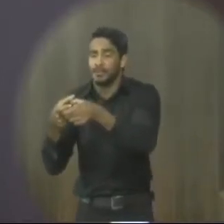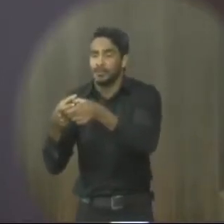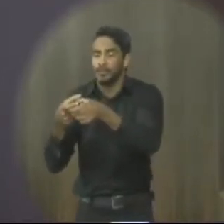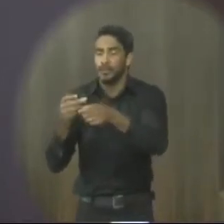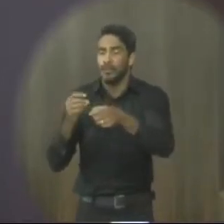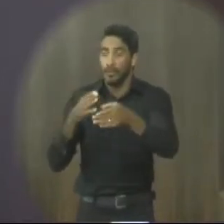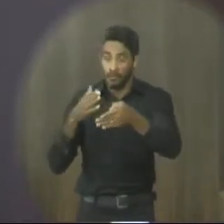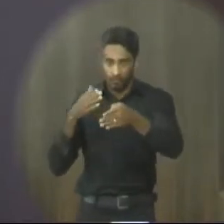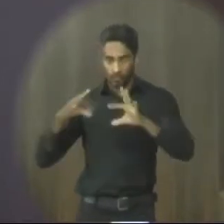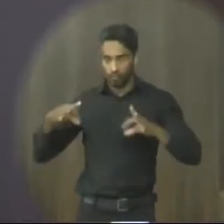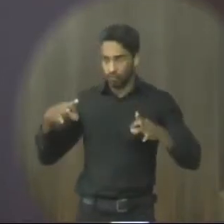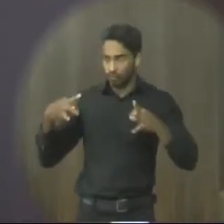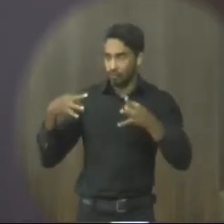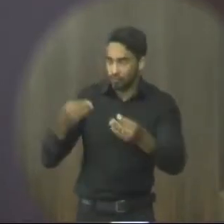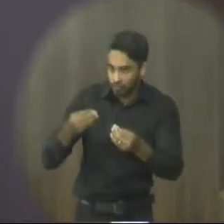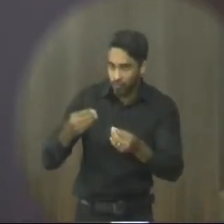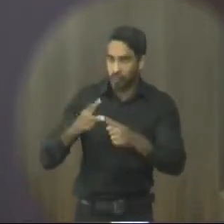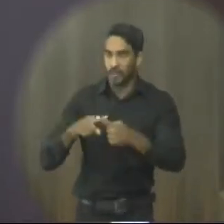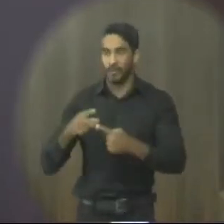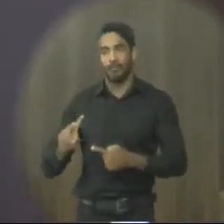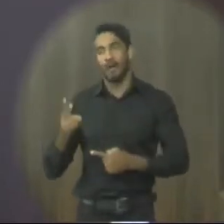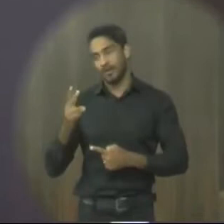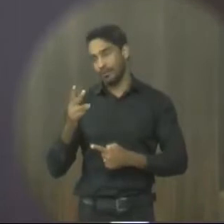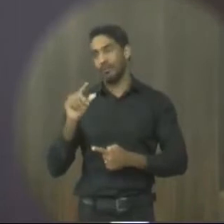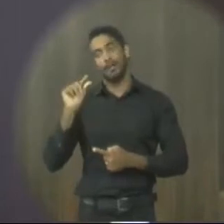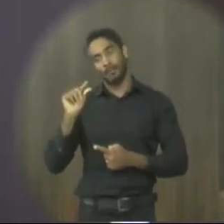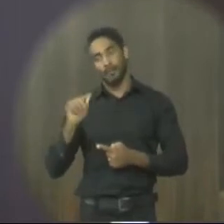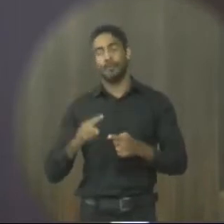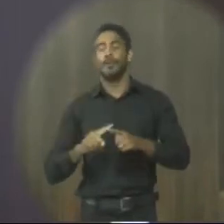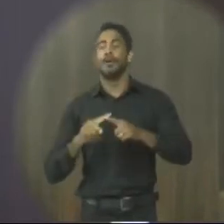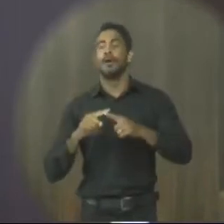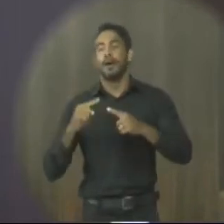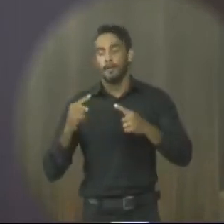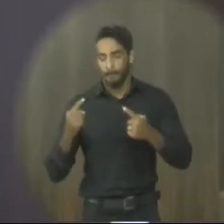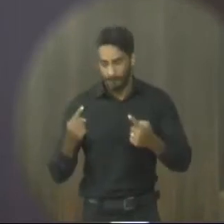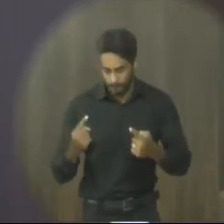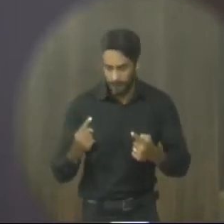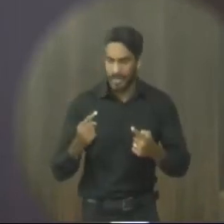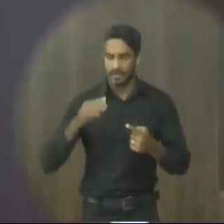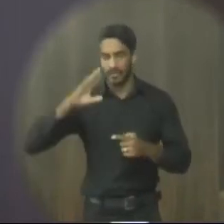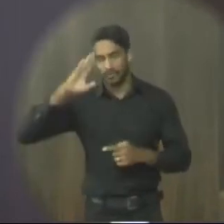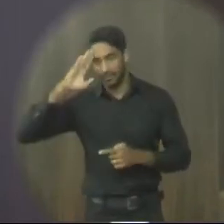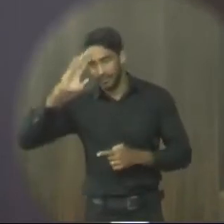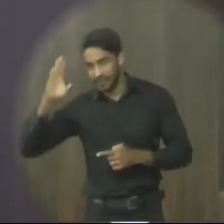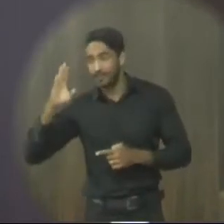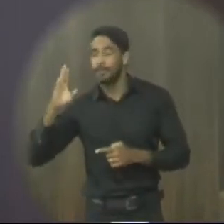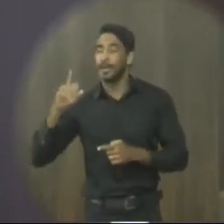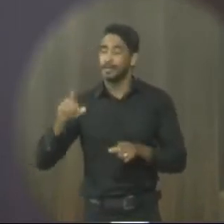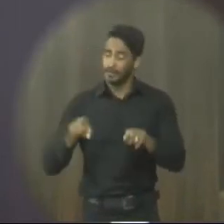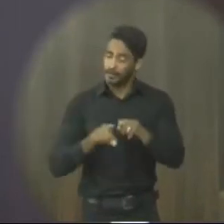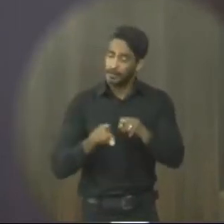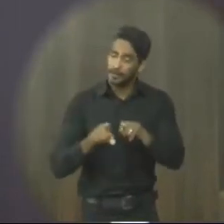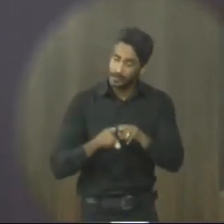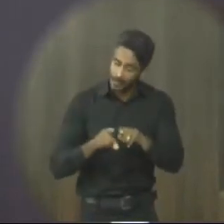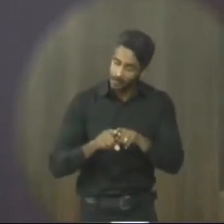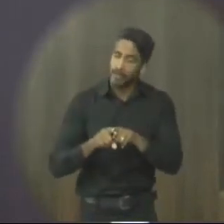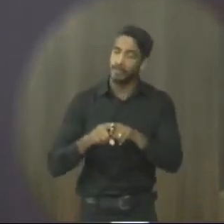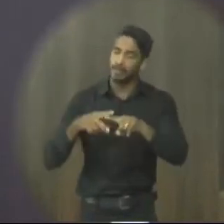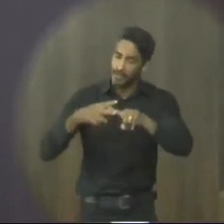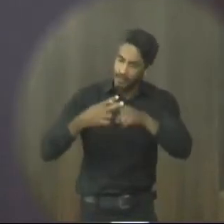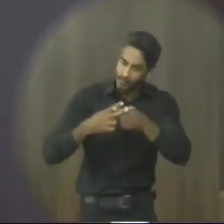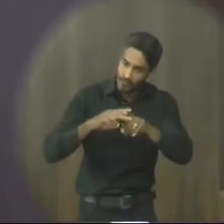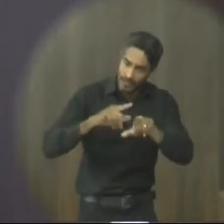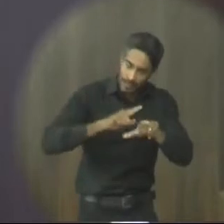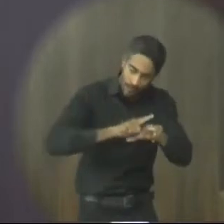forma integral, porque o valor não dava, mas os três distritos principais vão receber também uma